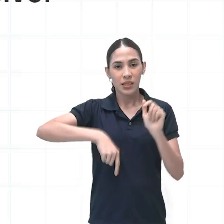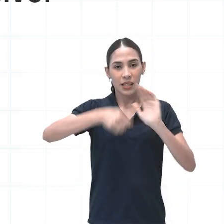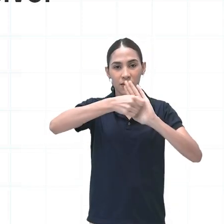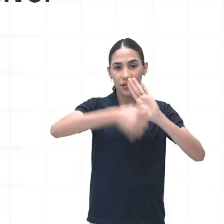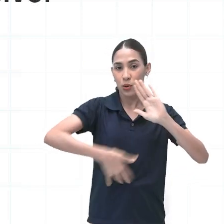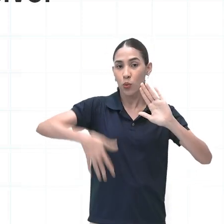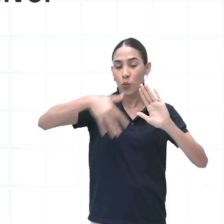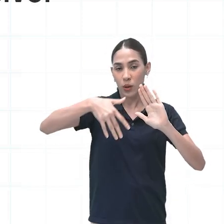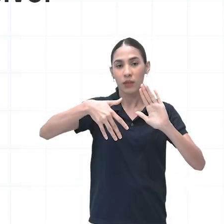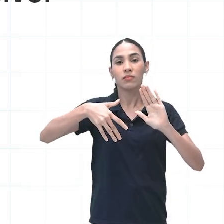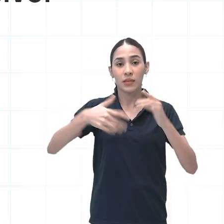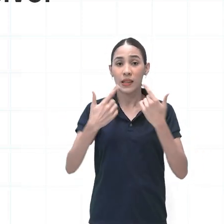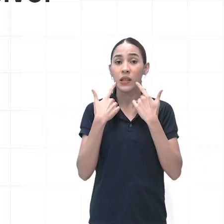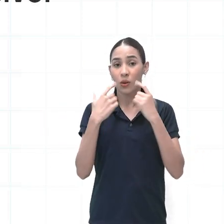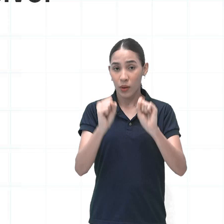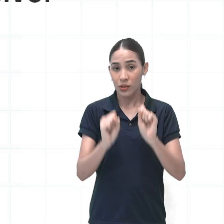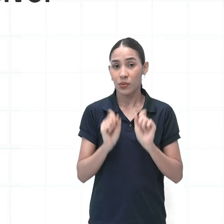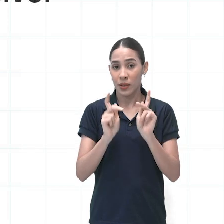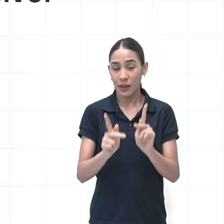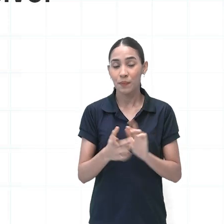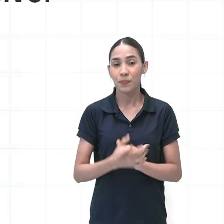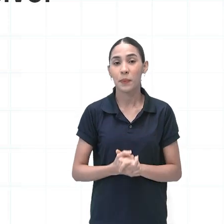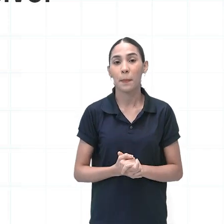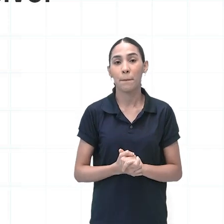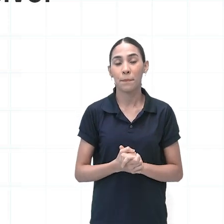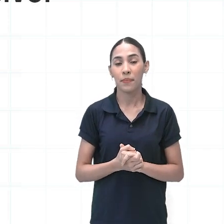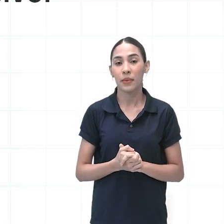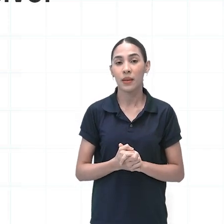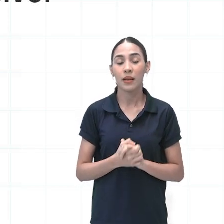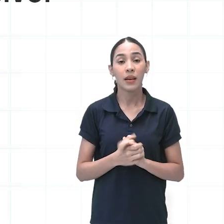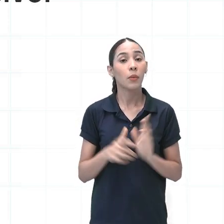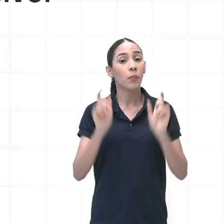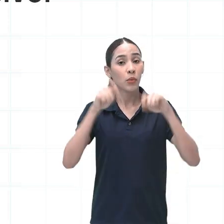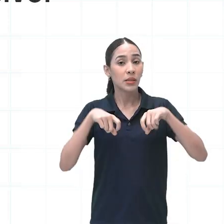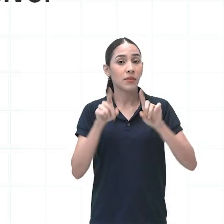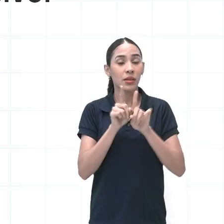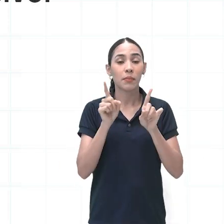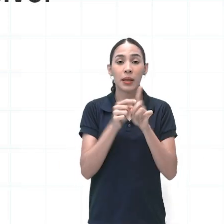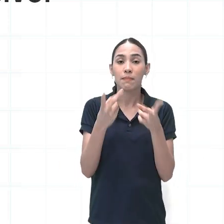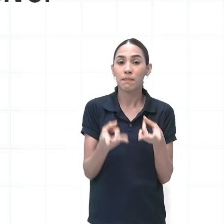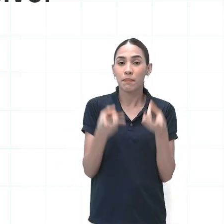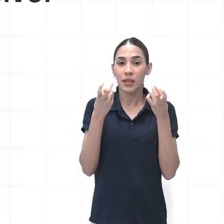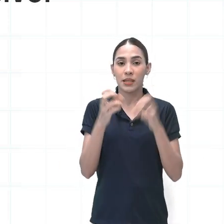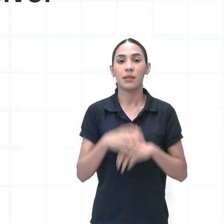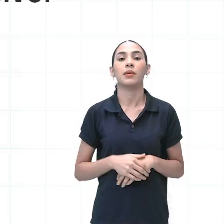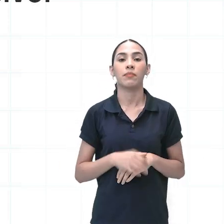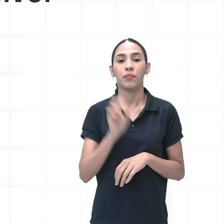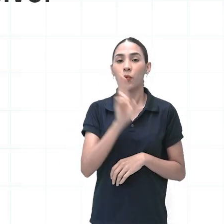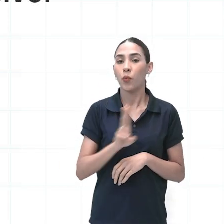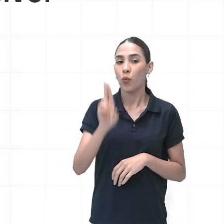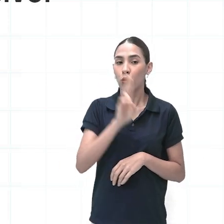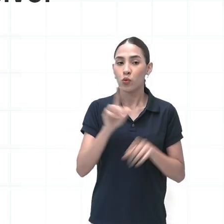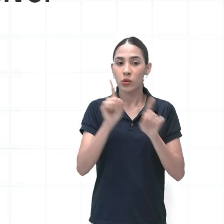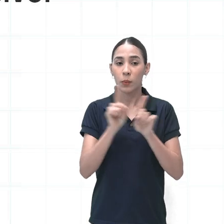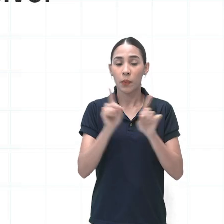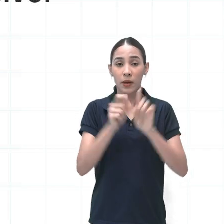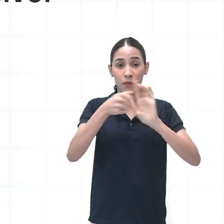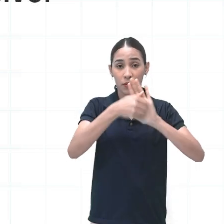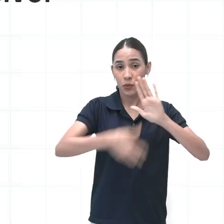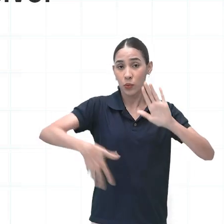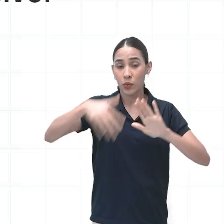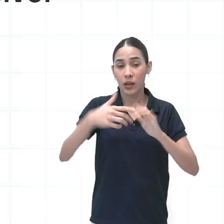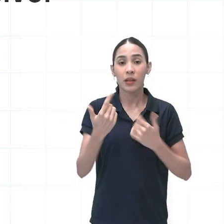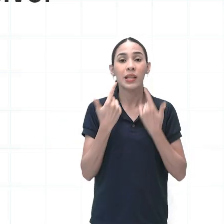de linguagem, tá bom? Assim sendo, é possível observar a utilização de figuras de